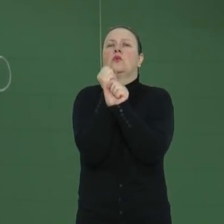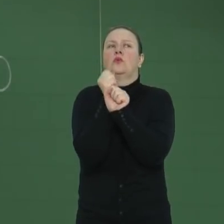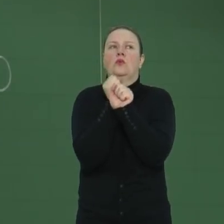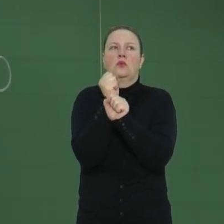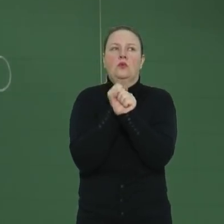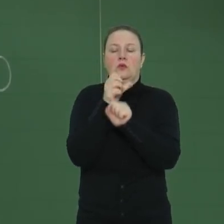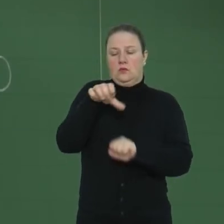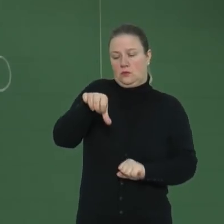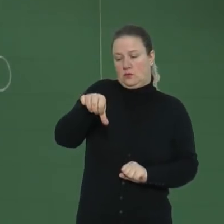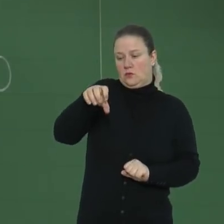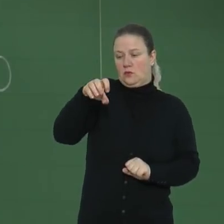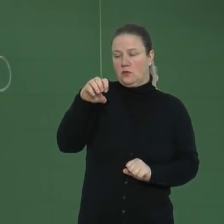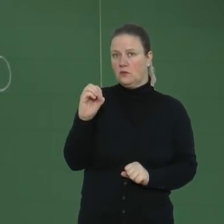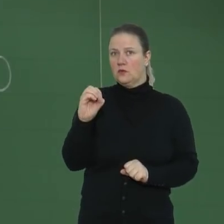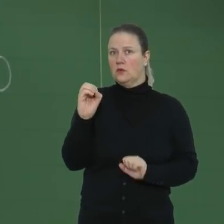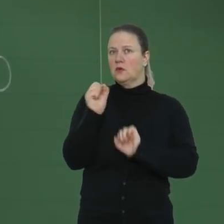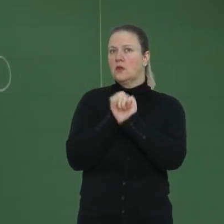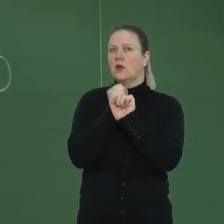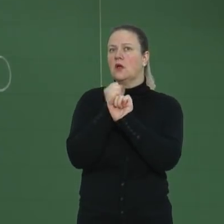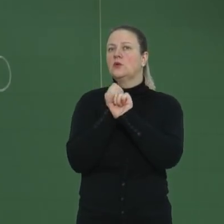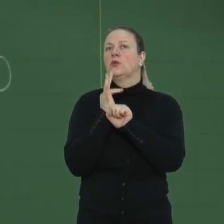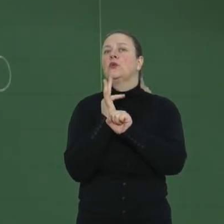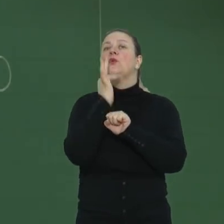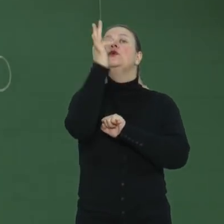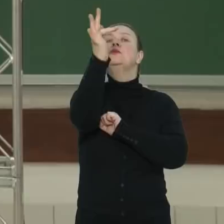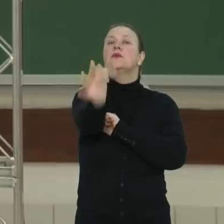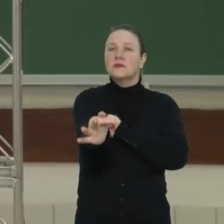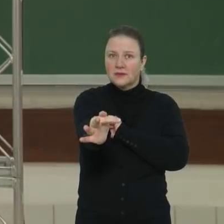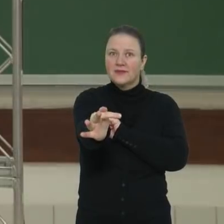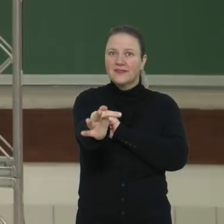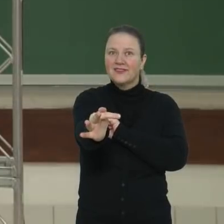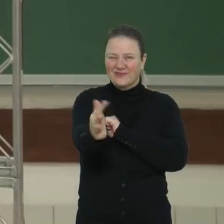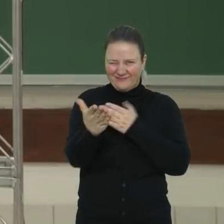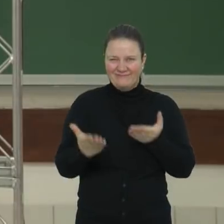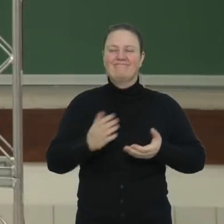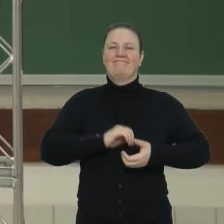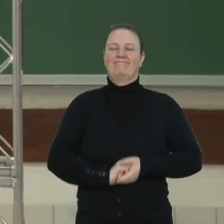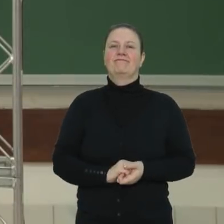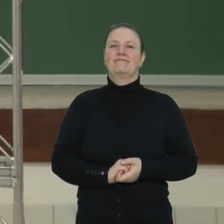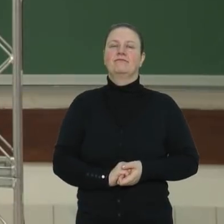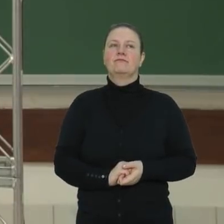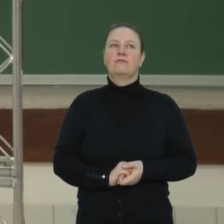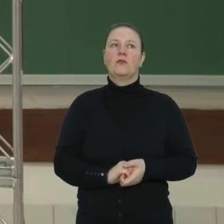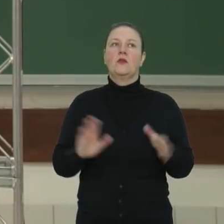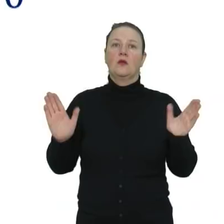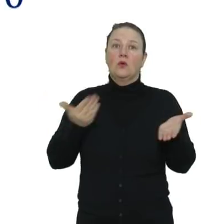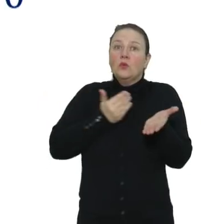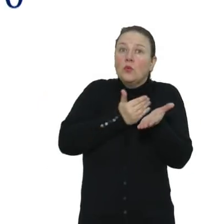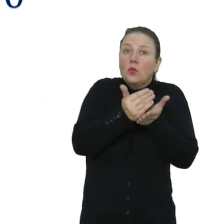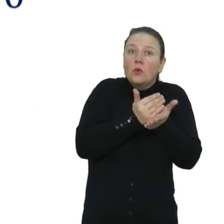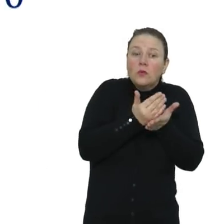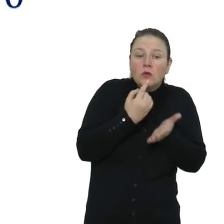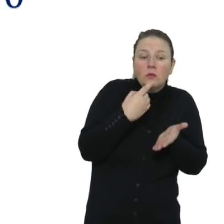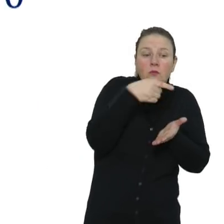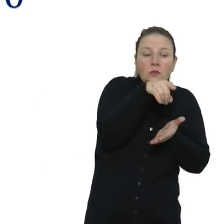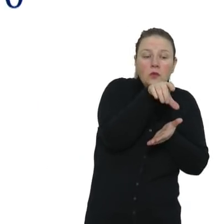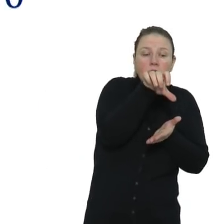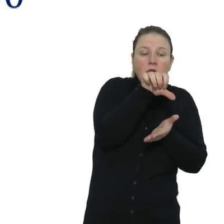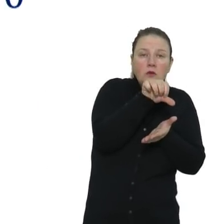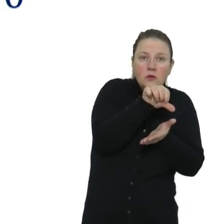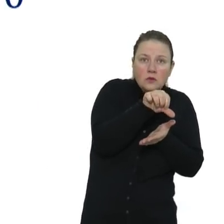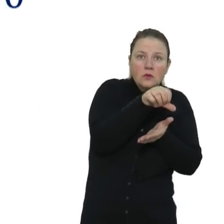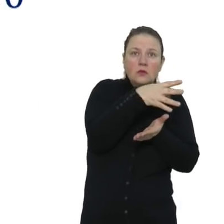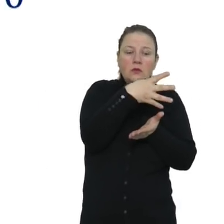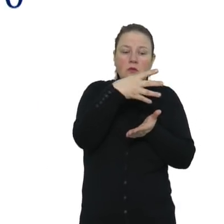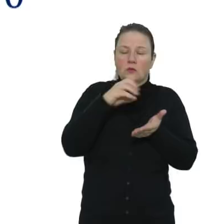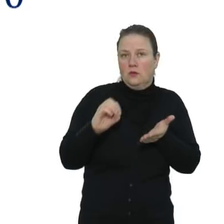90 anos. Mas quando o marco inicial que a gente tinha ali era qual? Era 1940 e eu achei que era